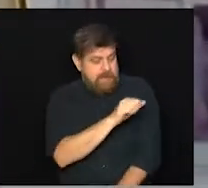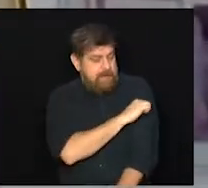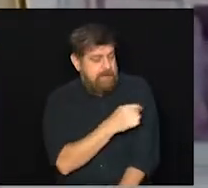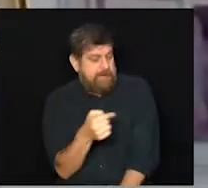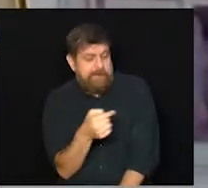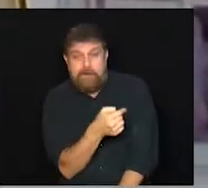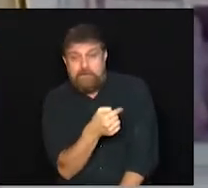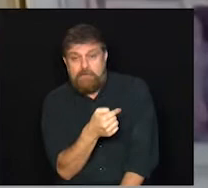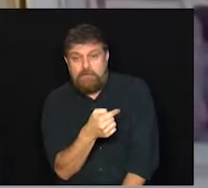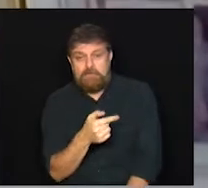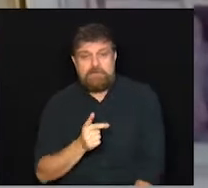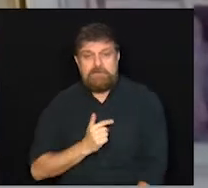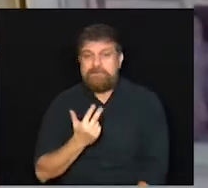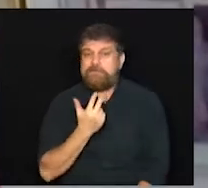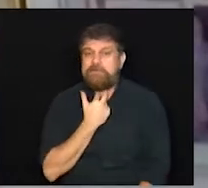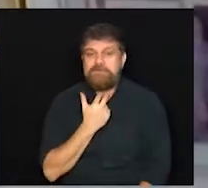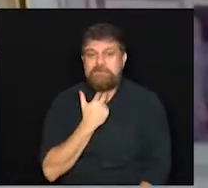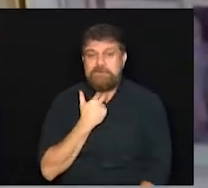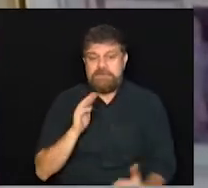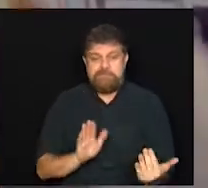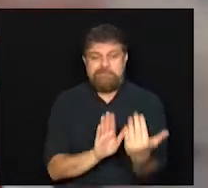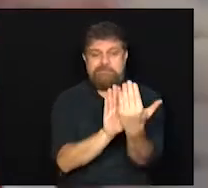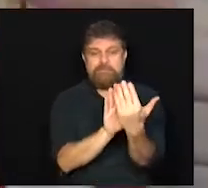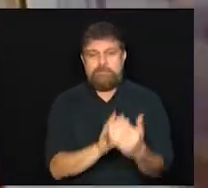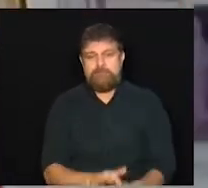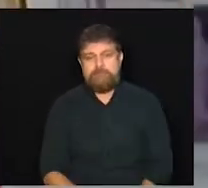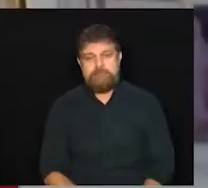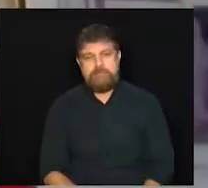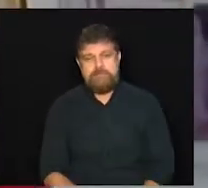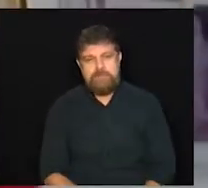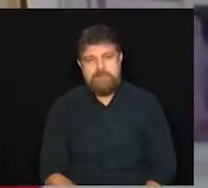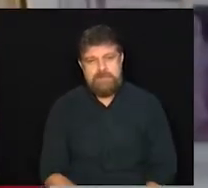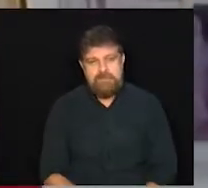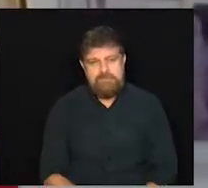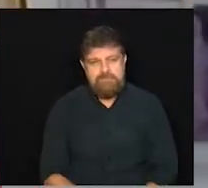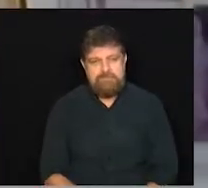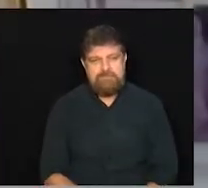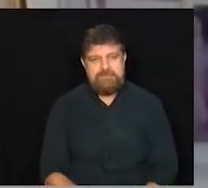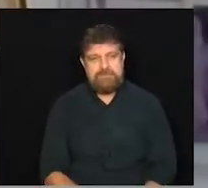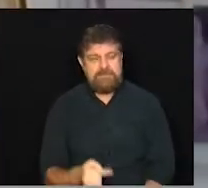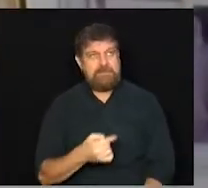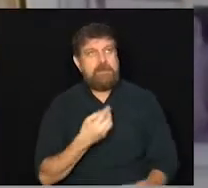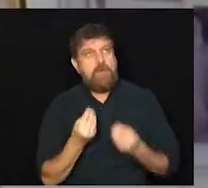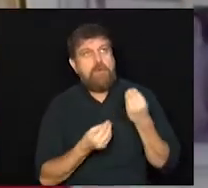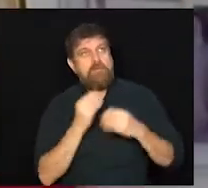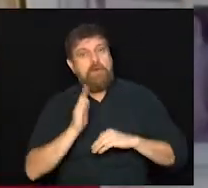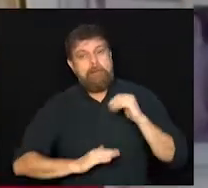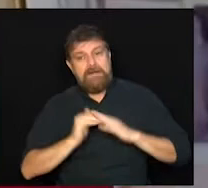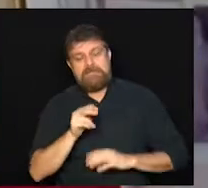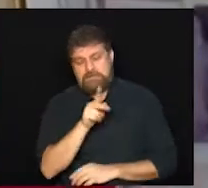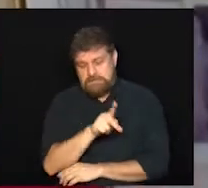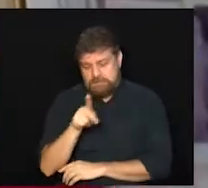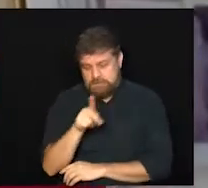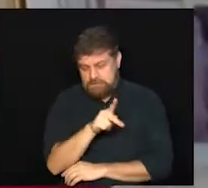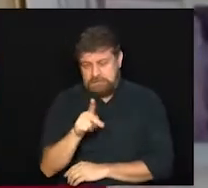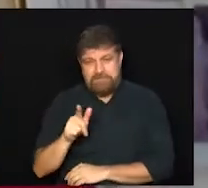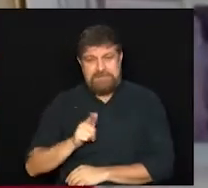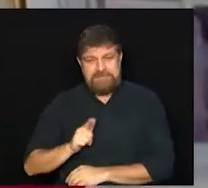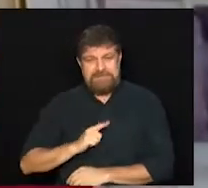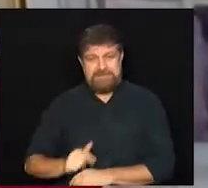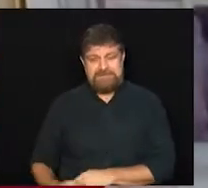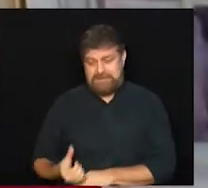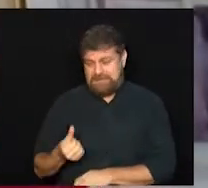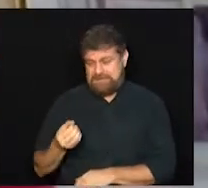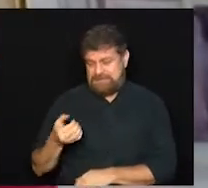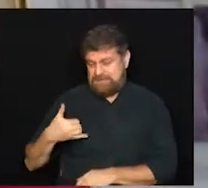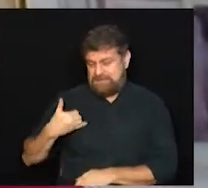Então não pode estar na linha de frente. Mas não dá para eles fazerem alguma coisa? E os professores que não estão podendo vir, que têm mais de 60